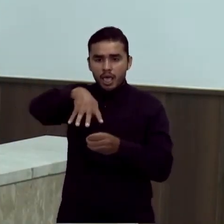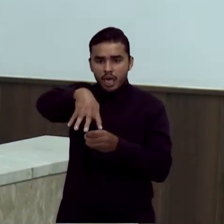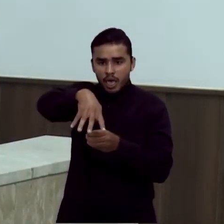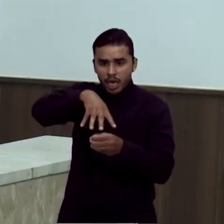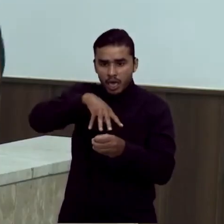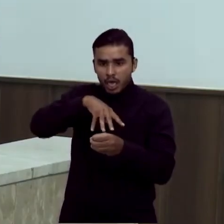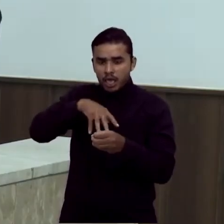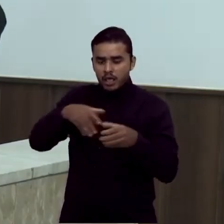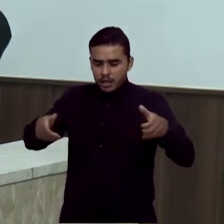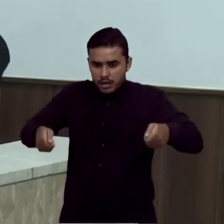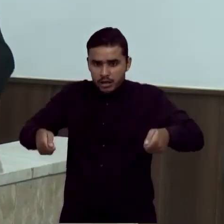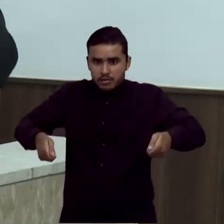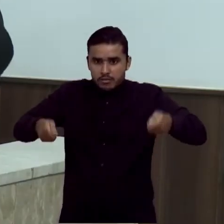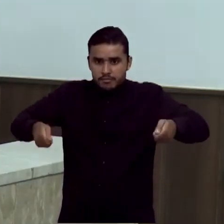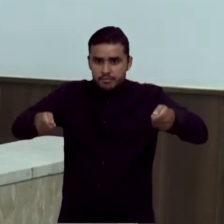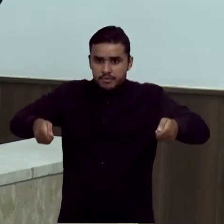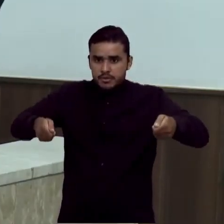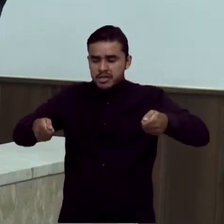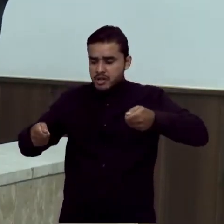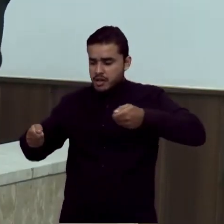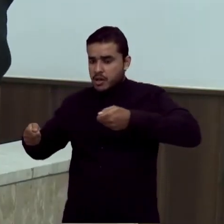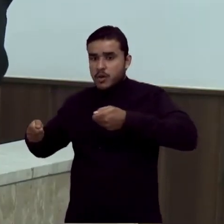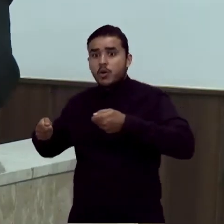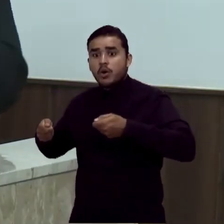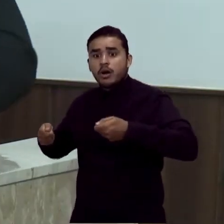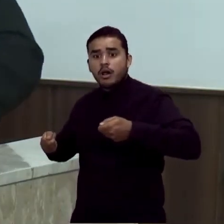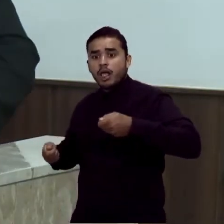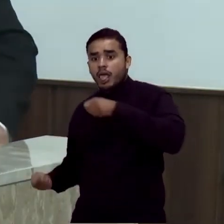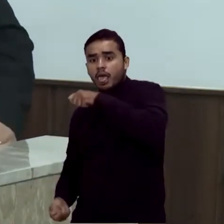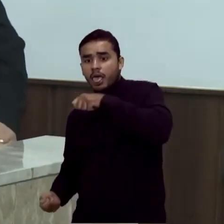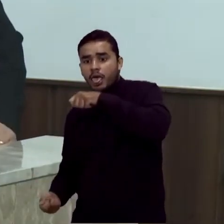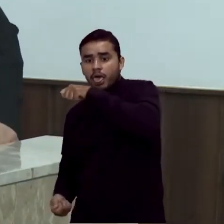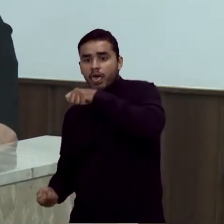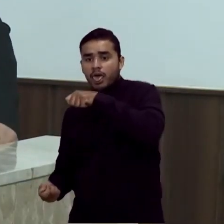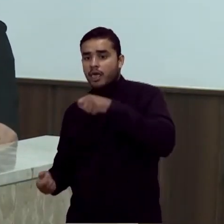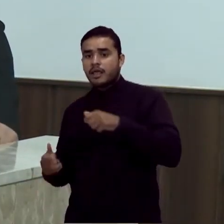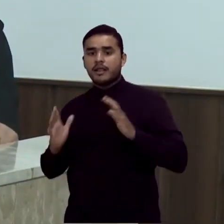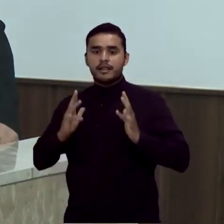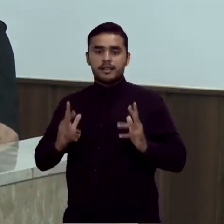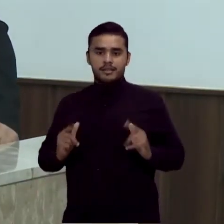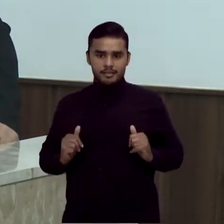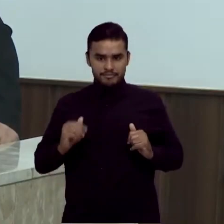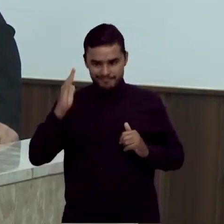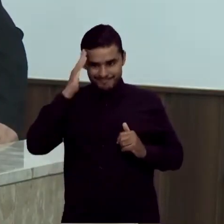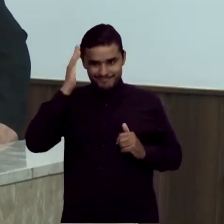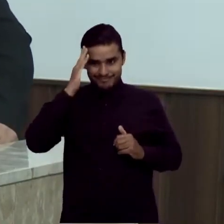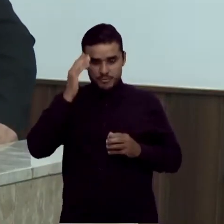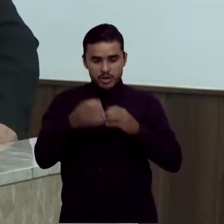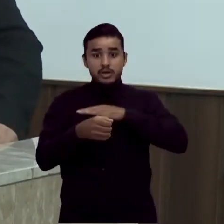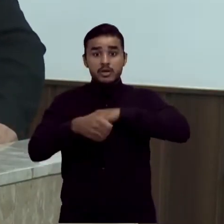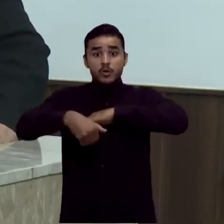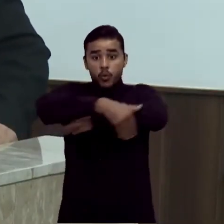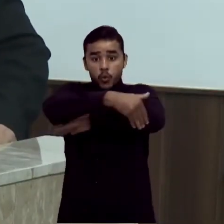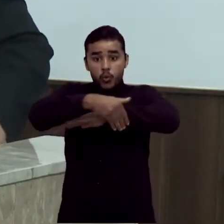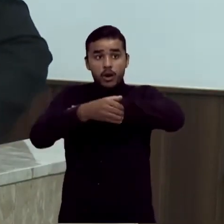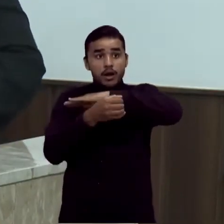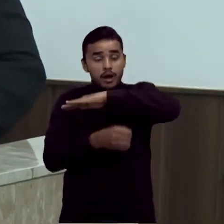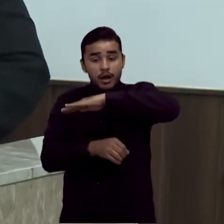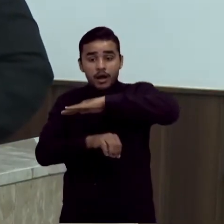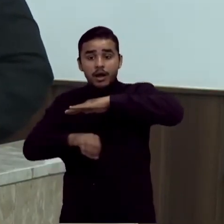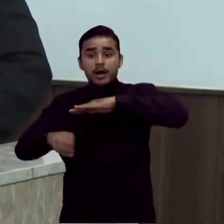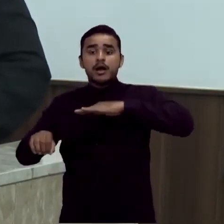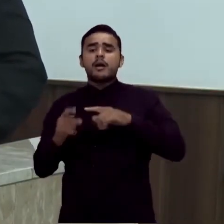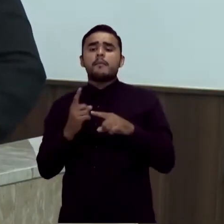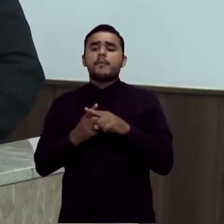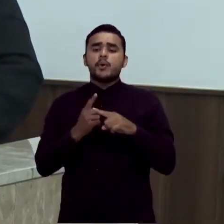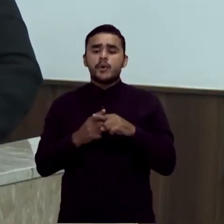os trabalhadores que já cuidam da varrição, da limpeza da cidade, pudessem incluir